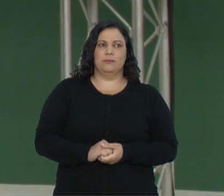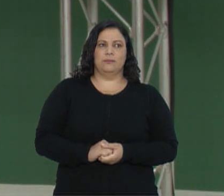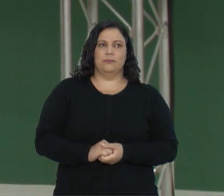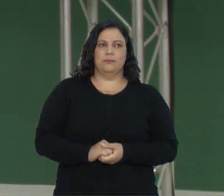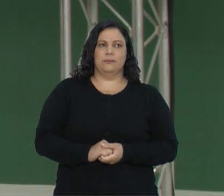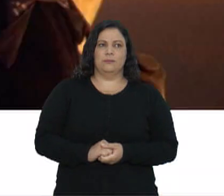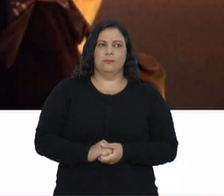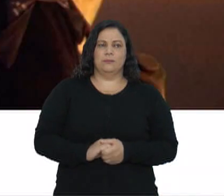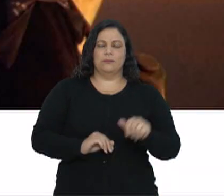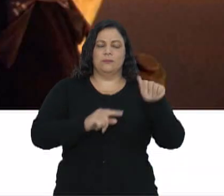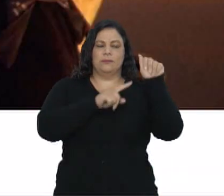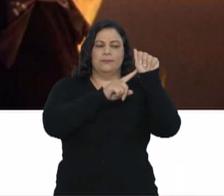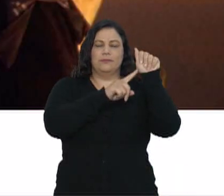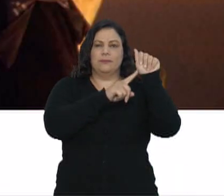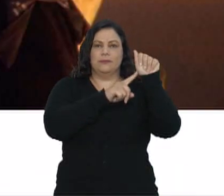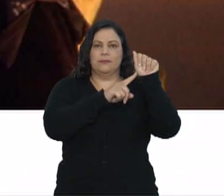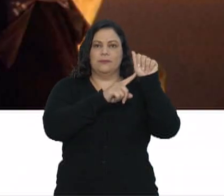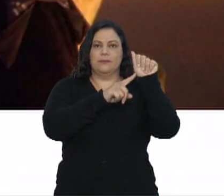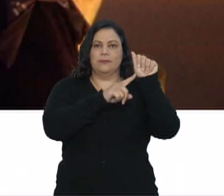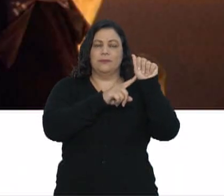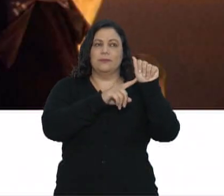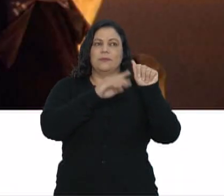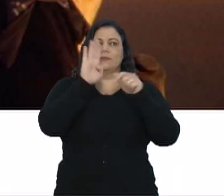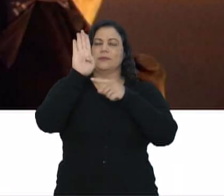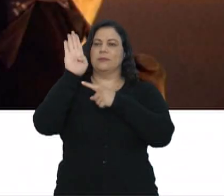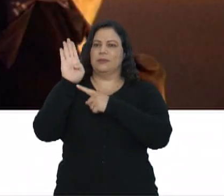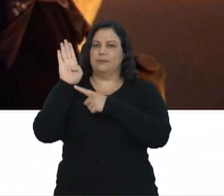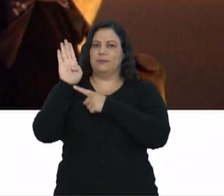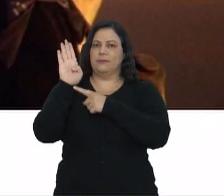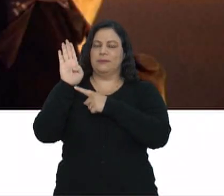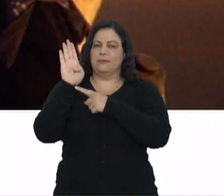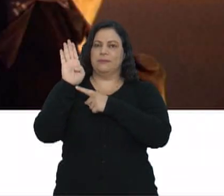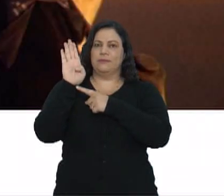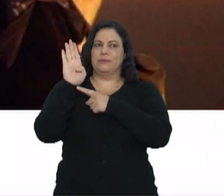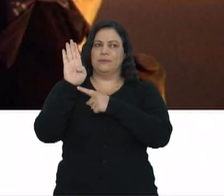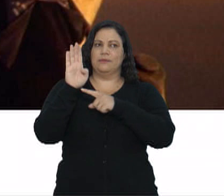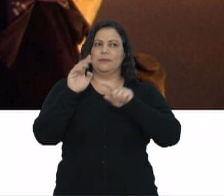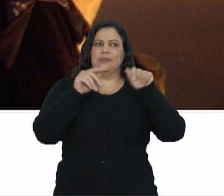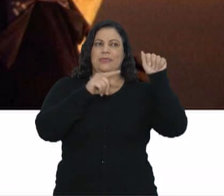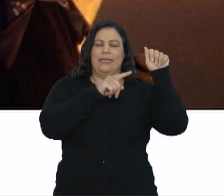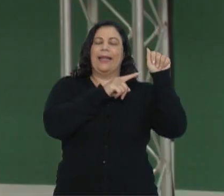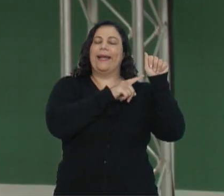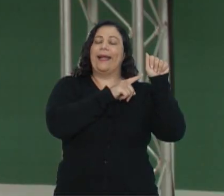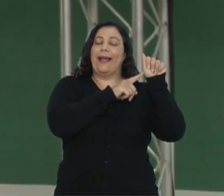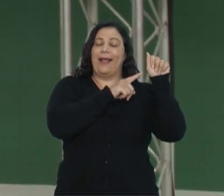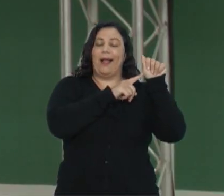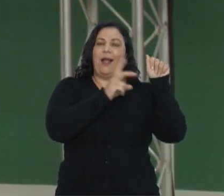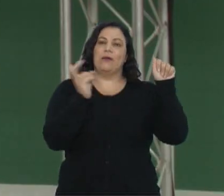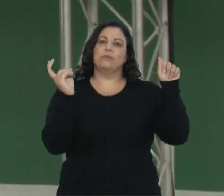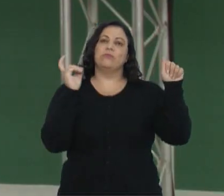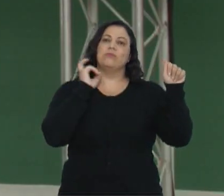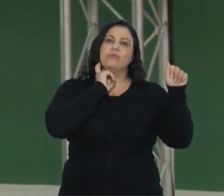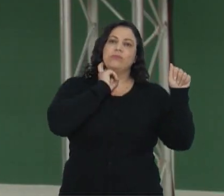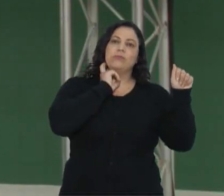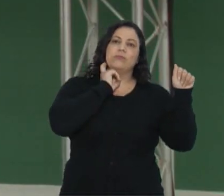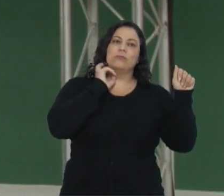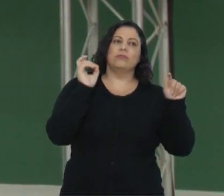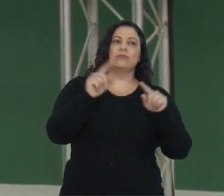Tá, então, tem aqui uma cena do Conde Drácula, no filme, e uma cena do